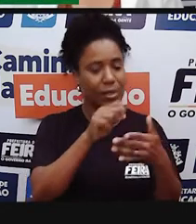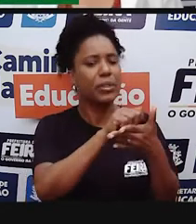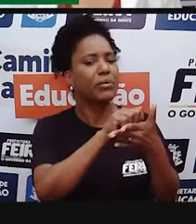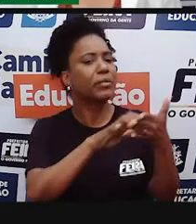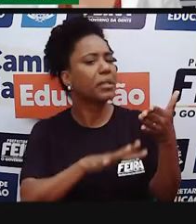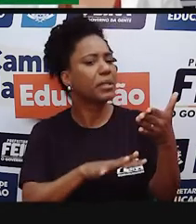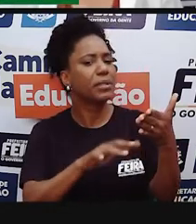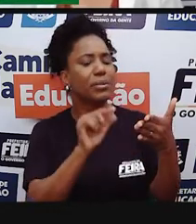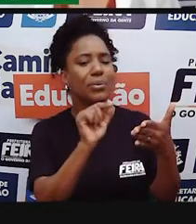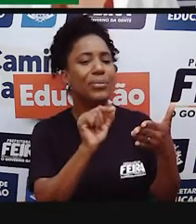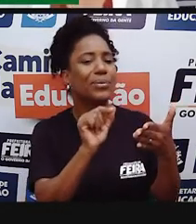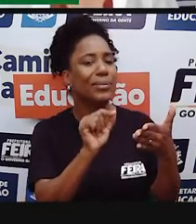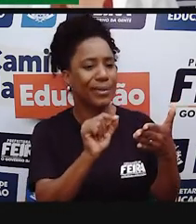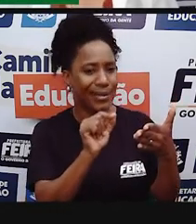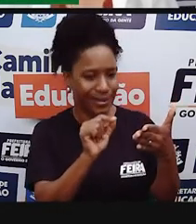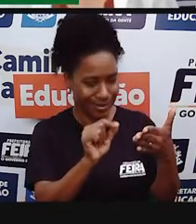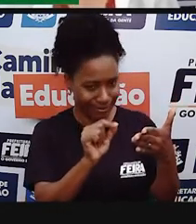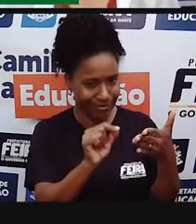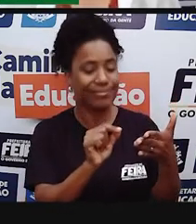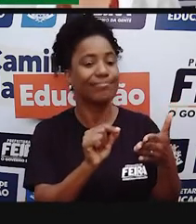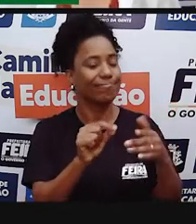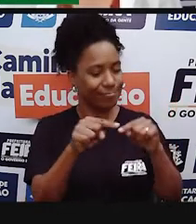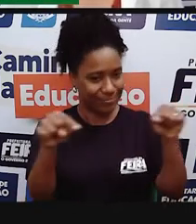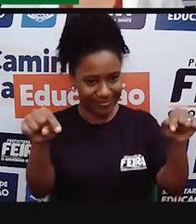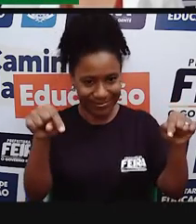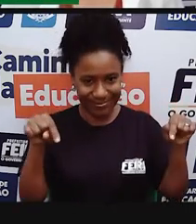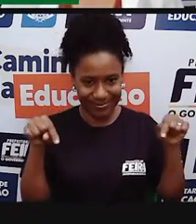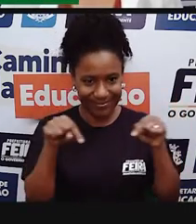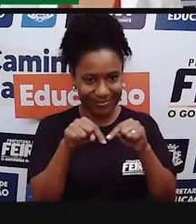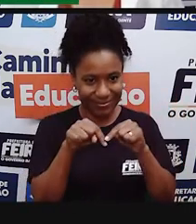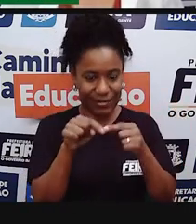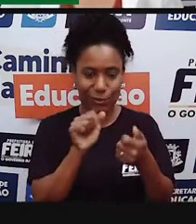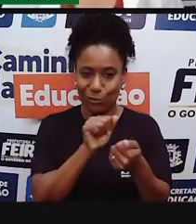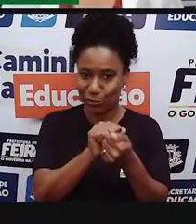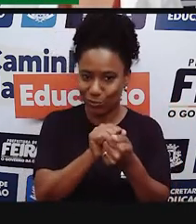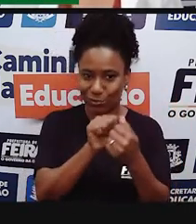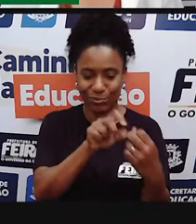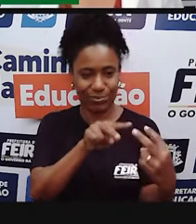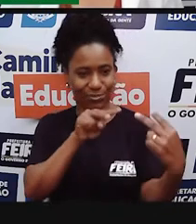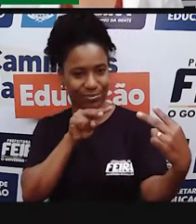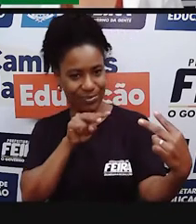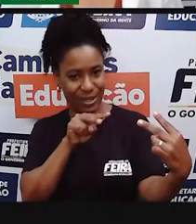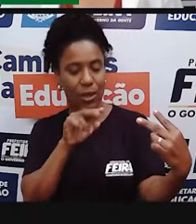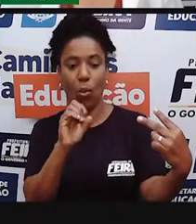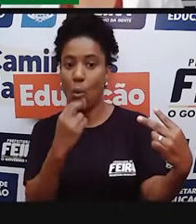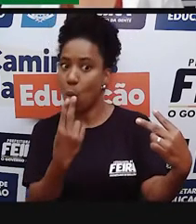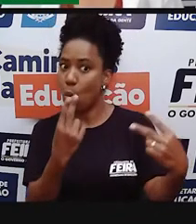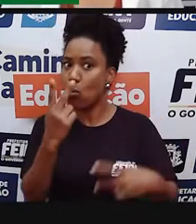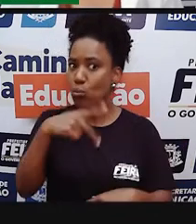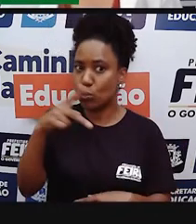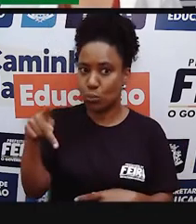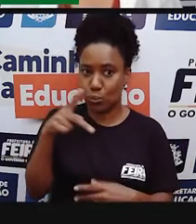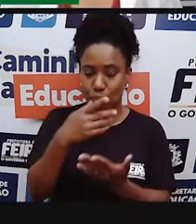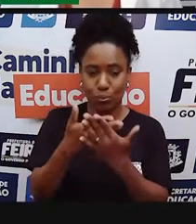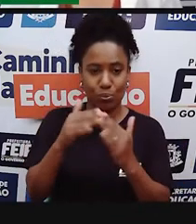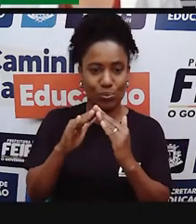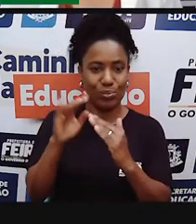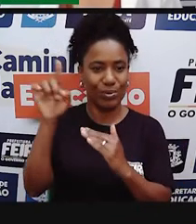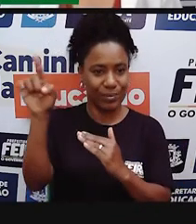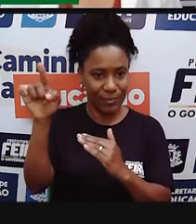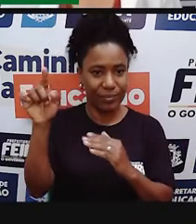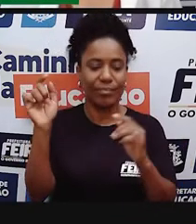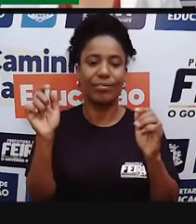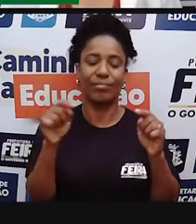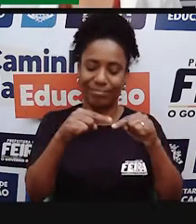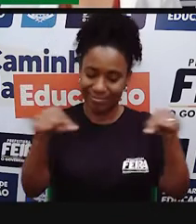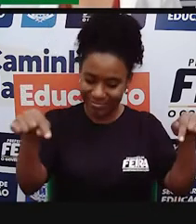elaborar realizar atividade de classe junto comigo ou com seus professores da Escola coloque o título com